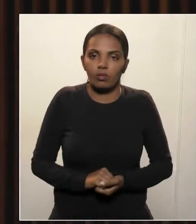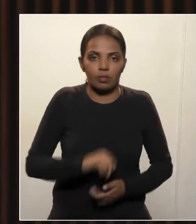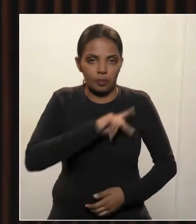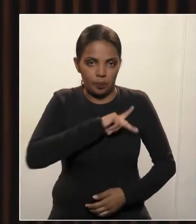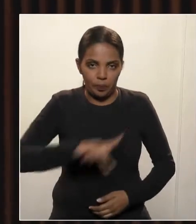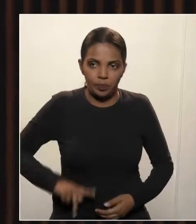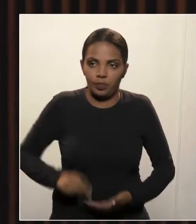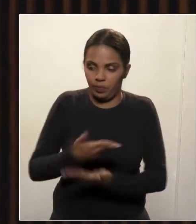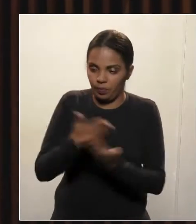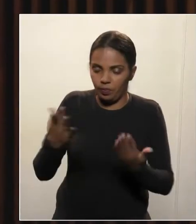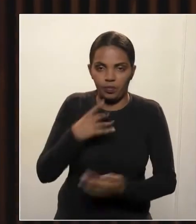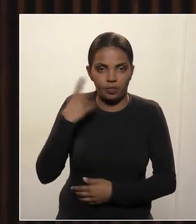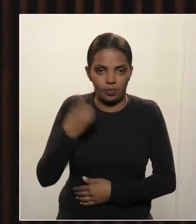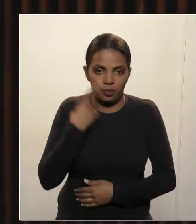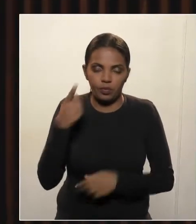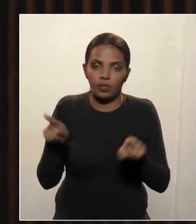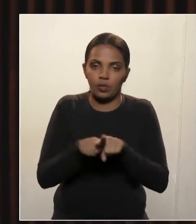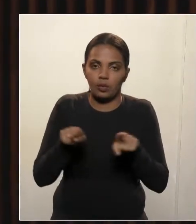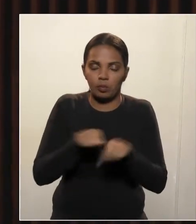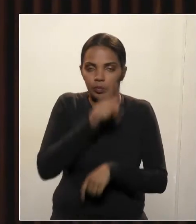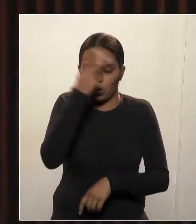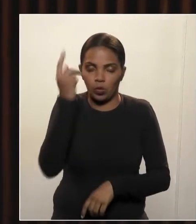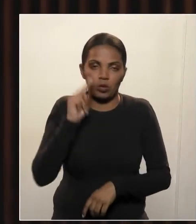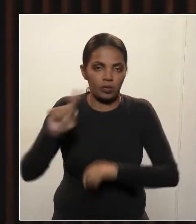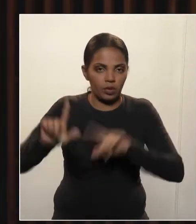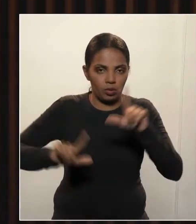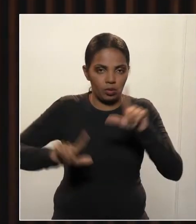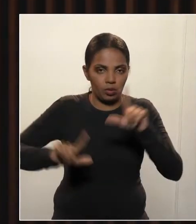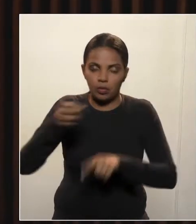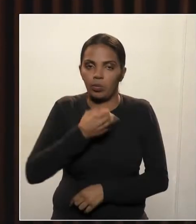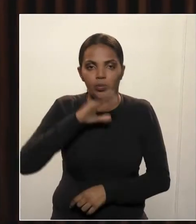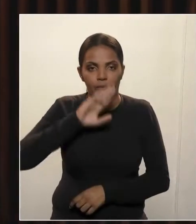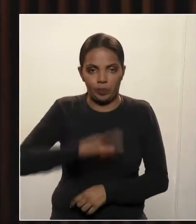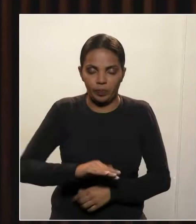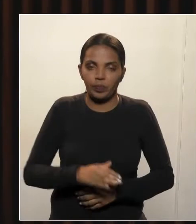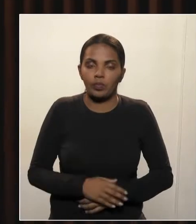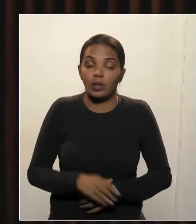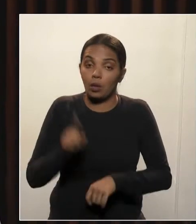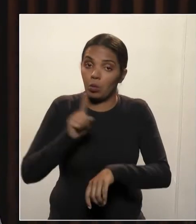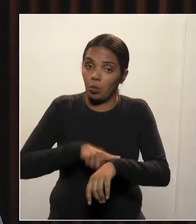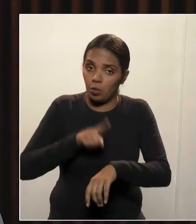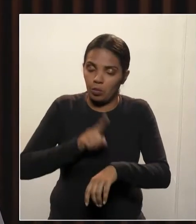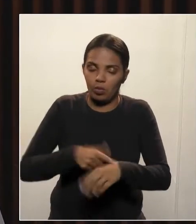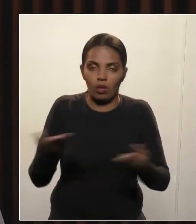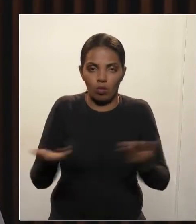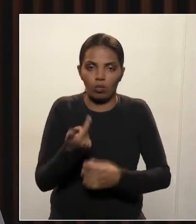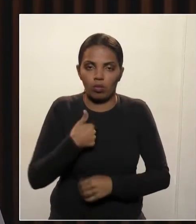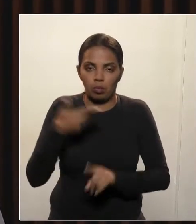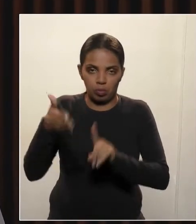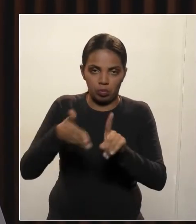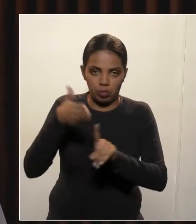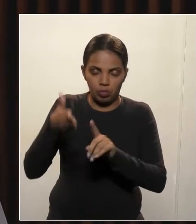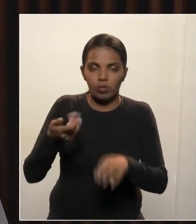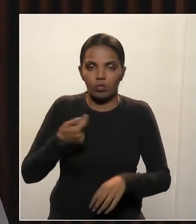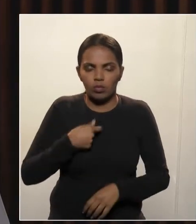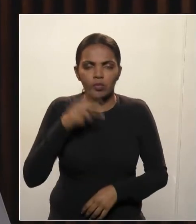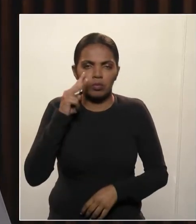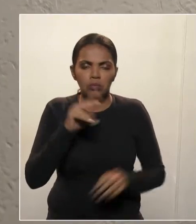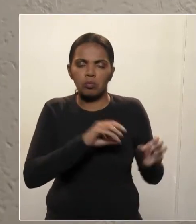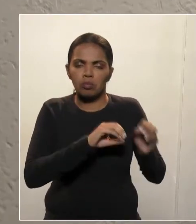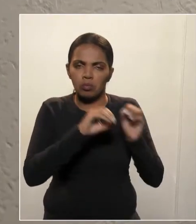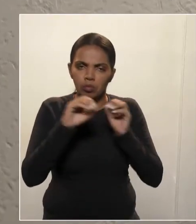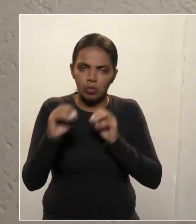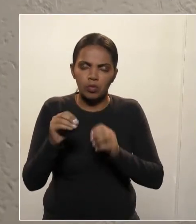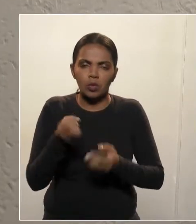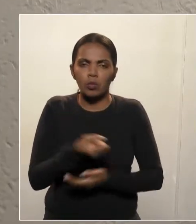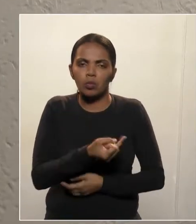Senhor presidente, senhores deputados, público que nos assiste, boa tarde. No momento em que falo, e eu estou acompanhando aqui a